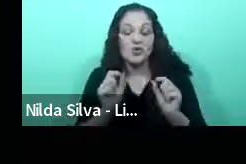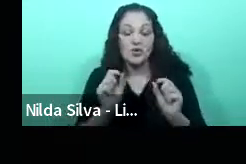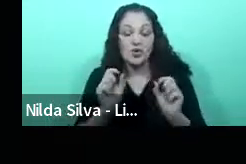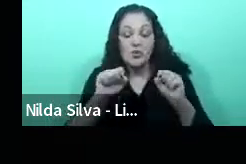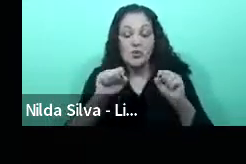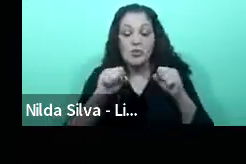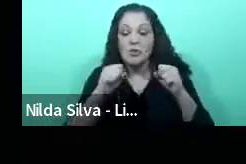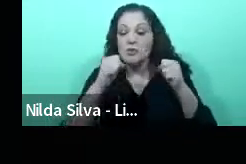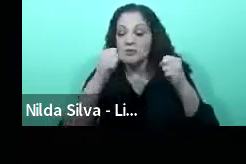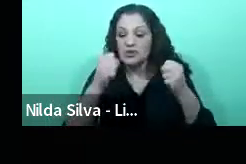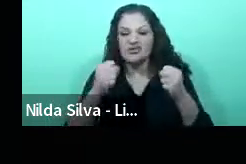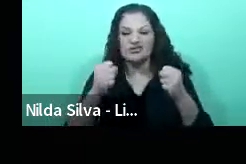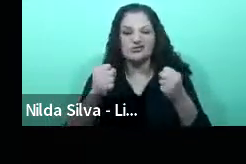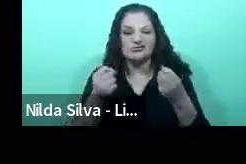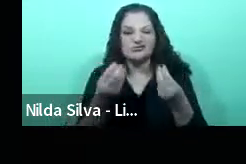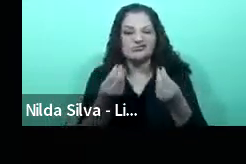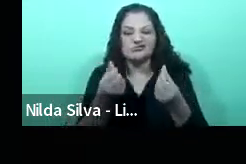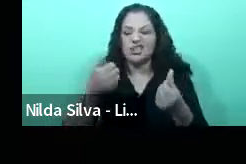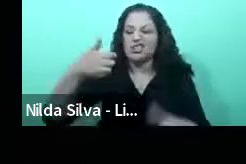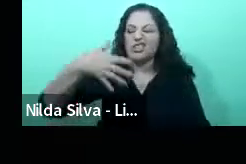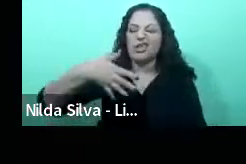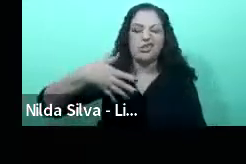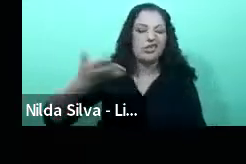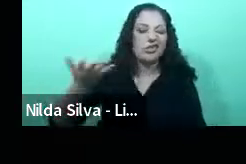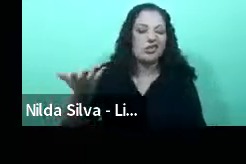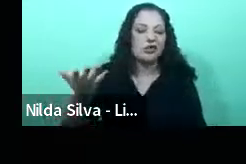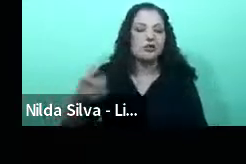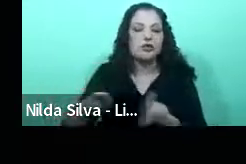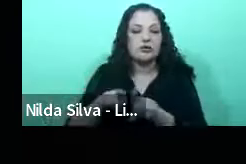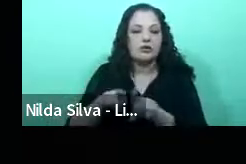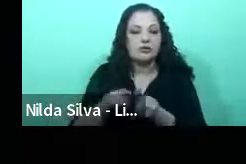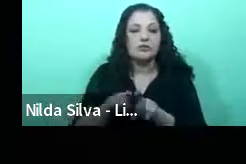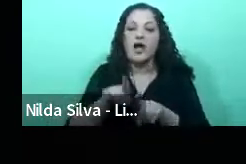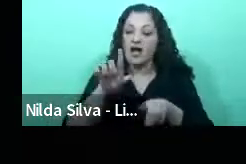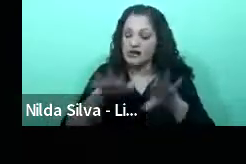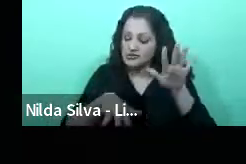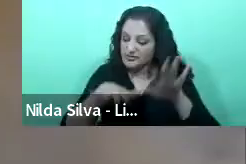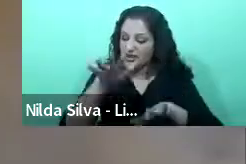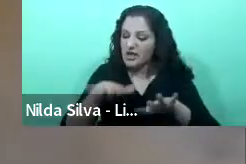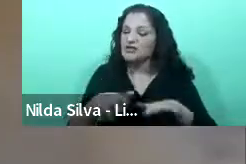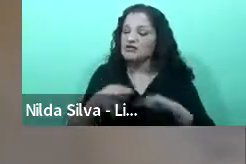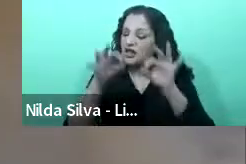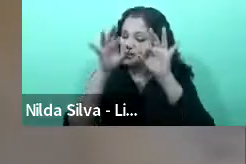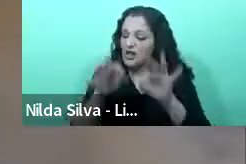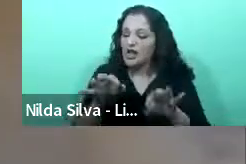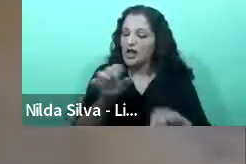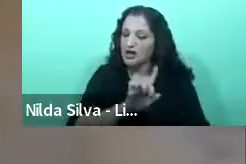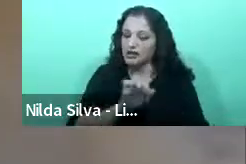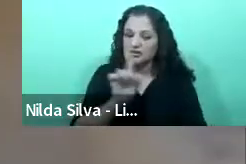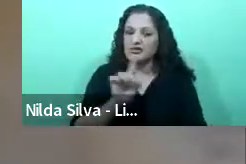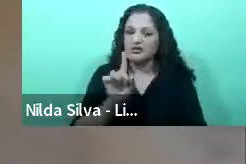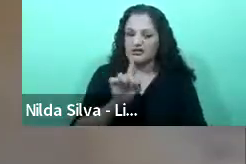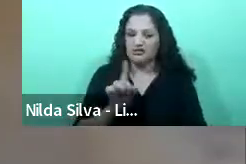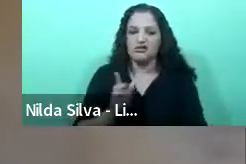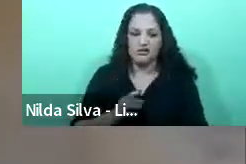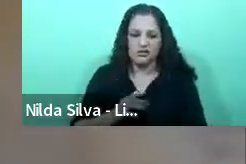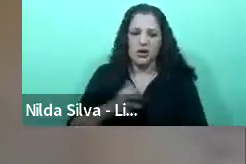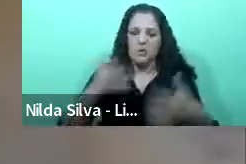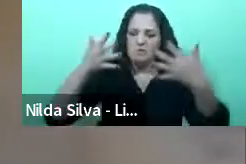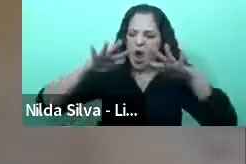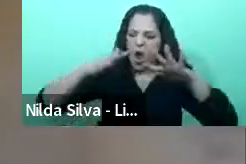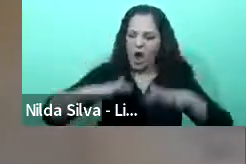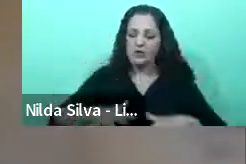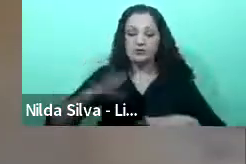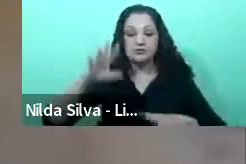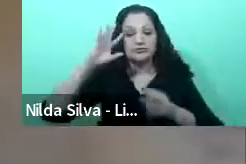de contraproducentes, muitas vezes moralmente corrosivos. Então, o mercado